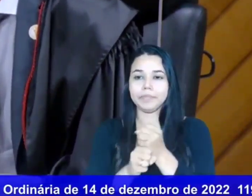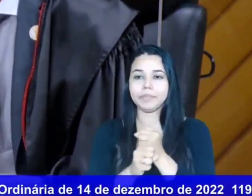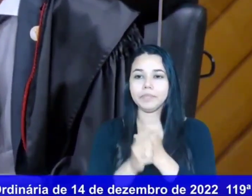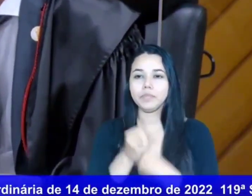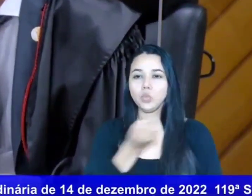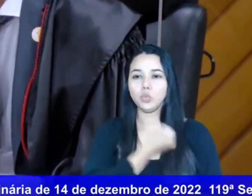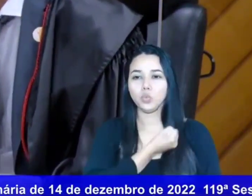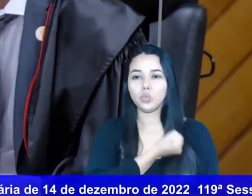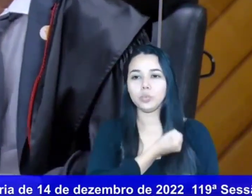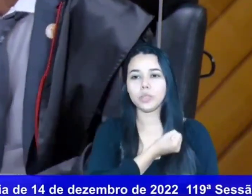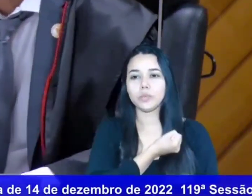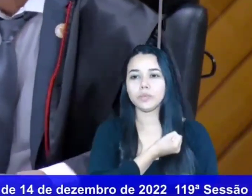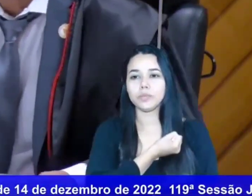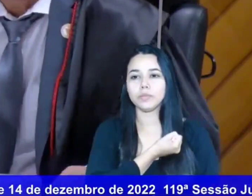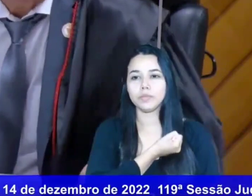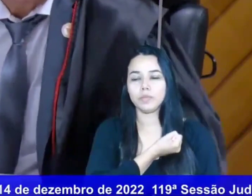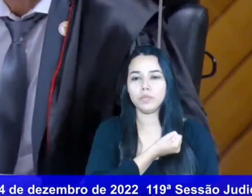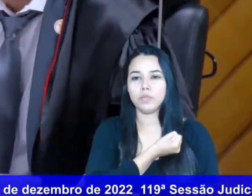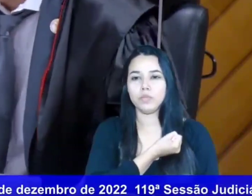número